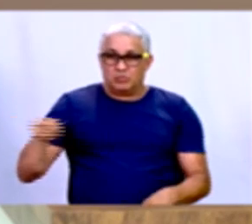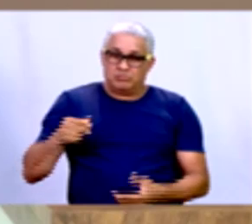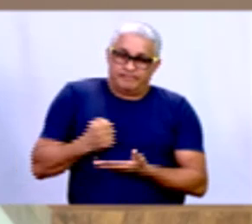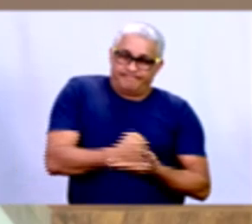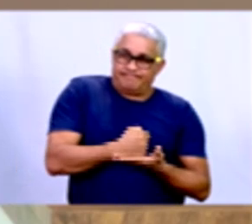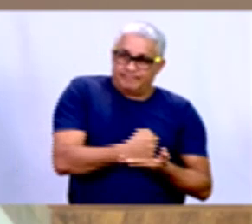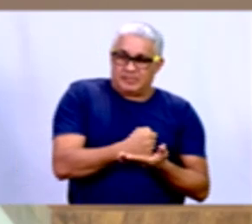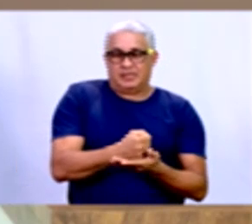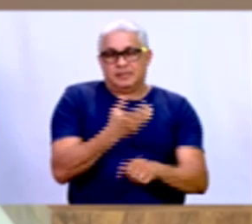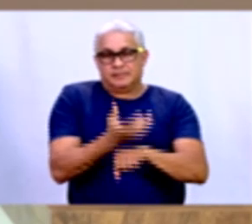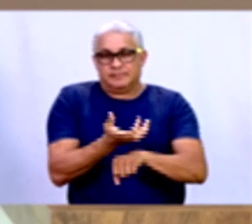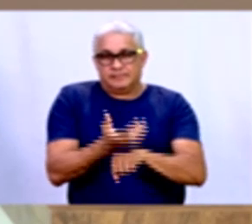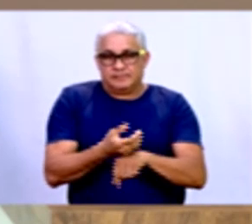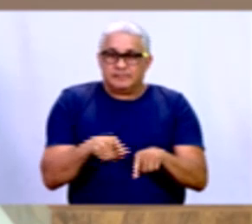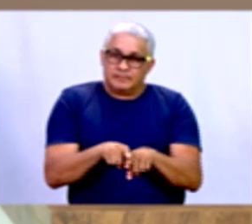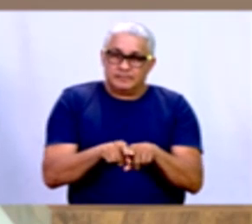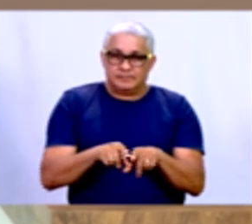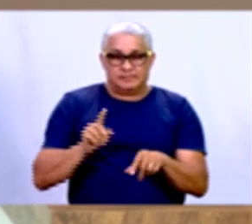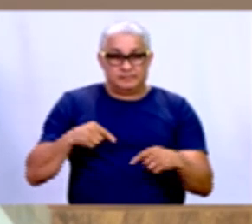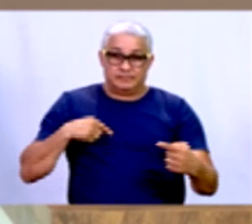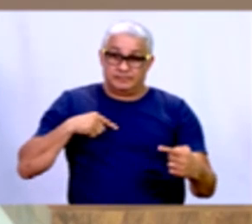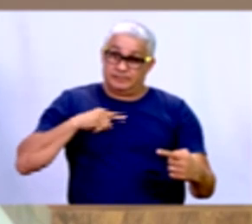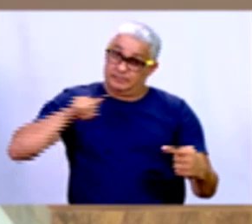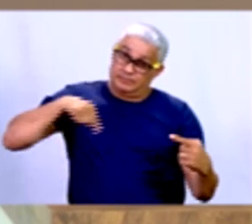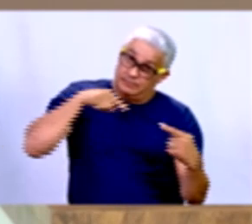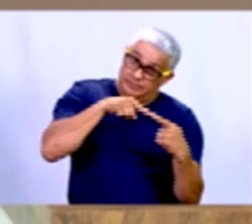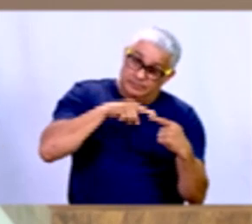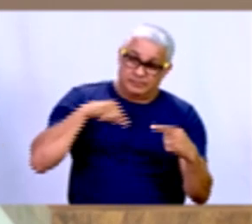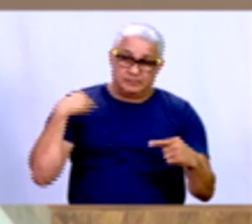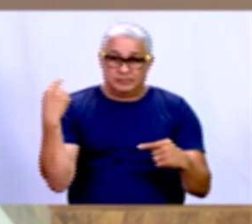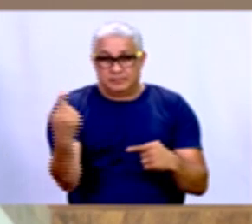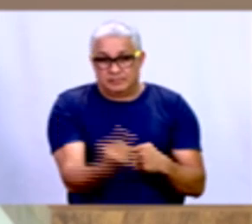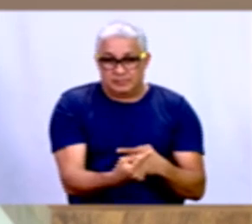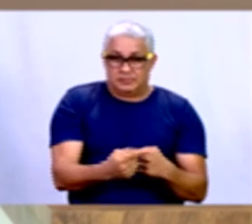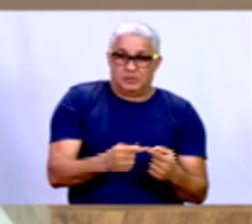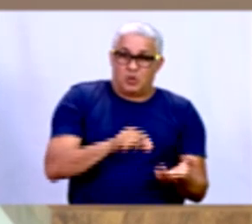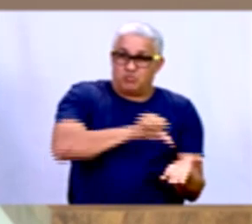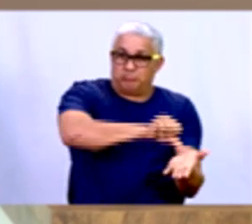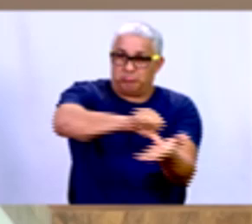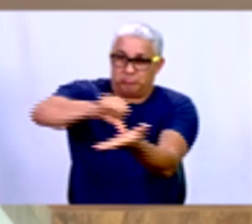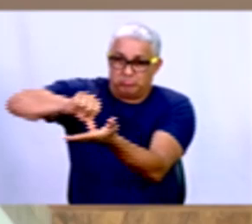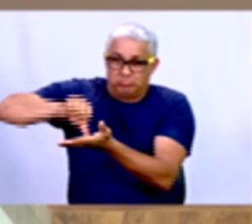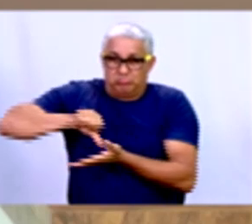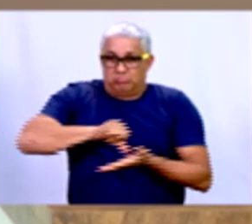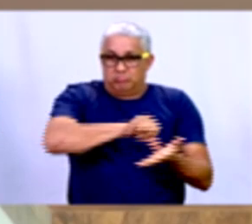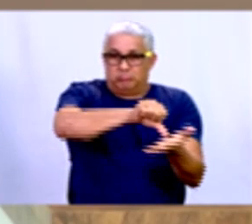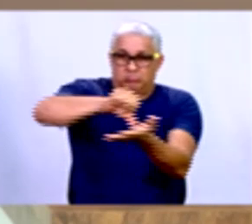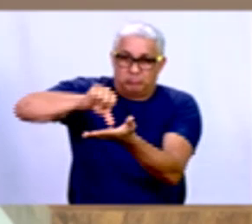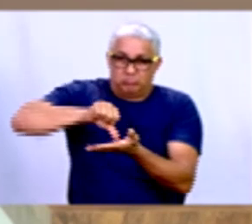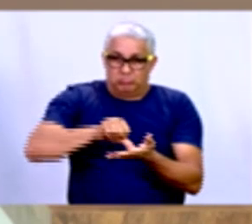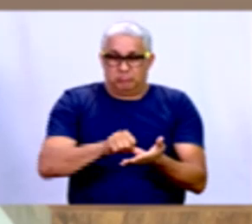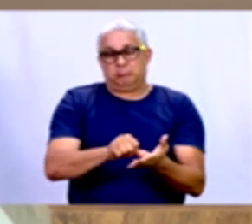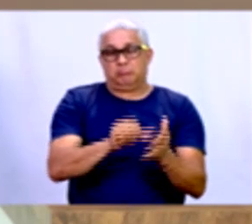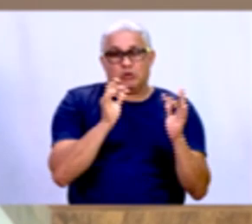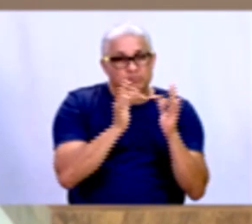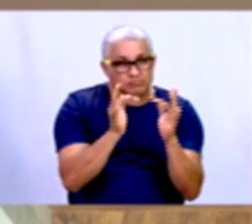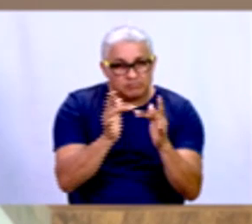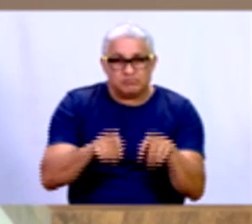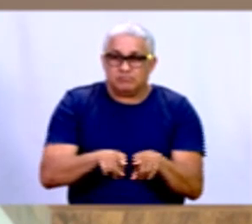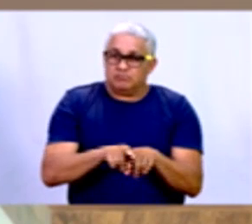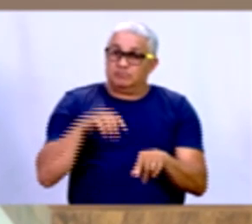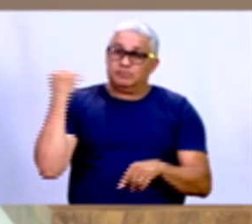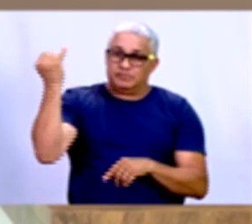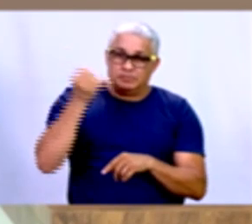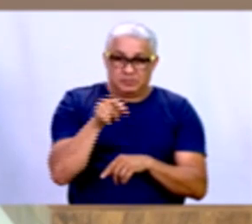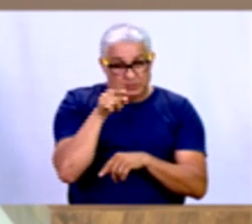assistente nessa disciplina e cuja nossa missão é entrar em contato com os tutores presentes em cada um dos polos, bem como é muito